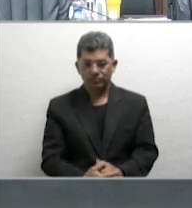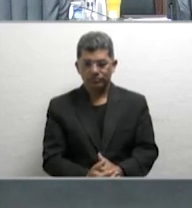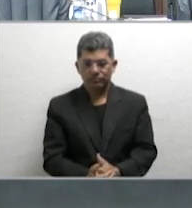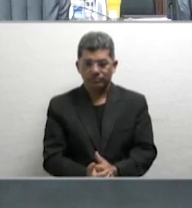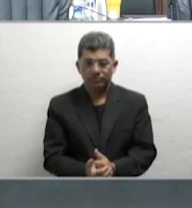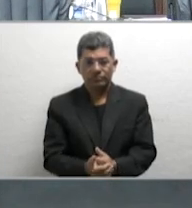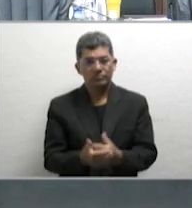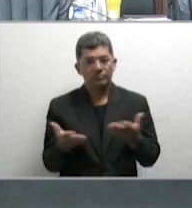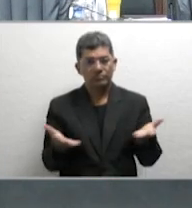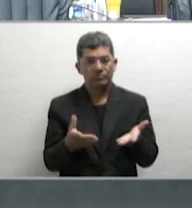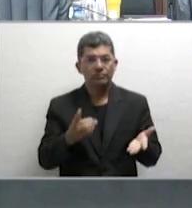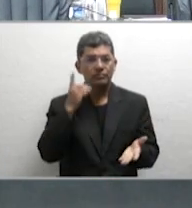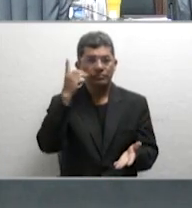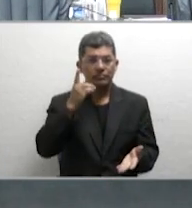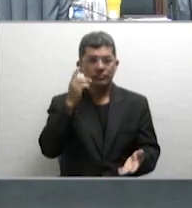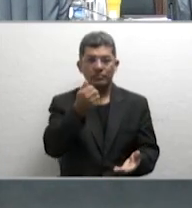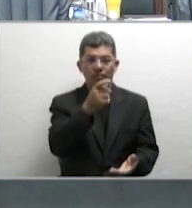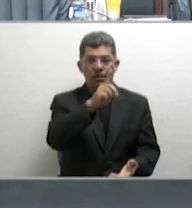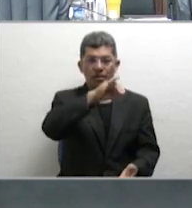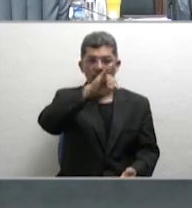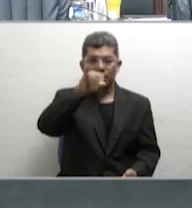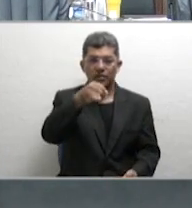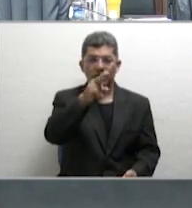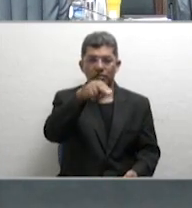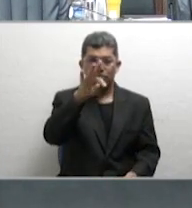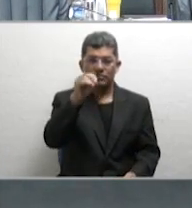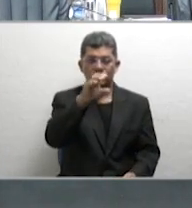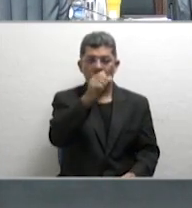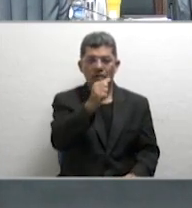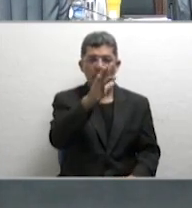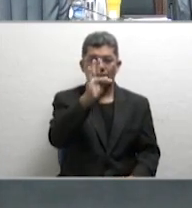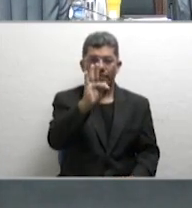Com a palavra, deputado Adilto Afonso.